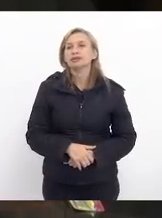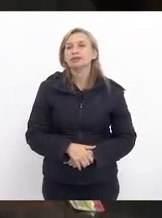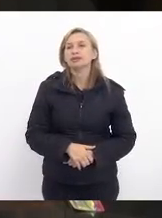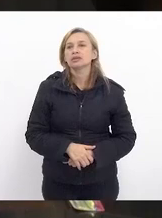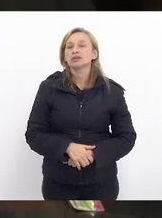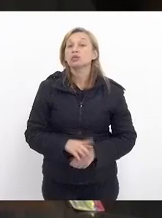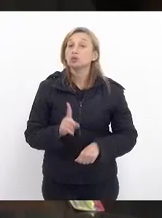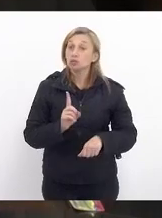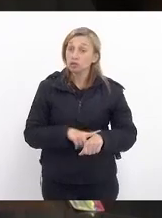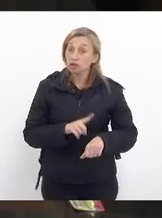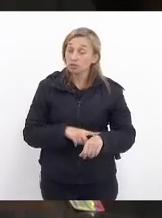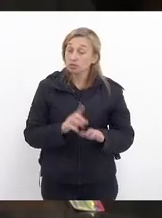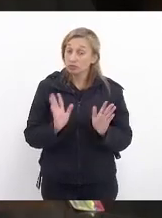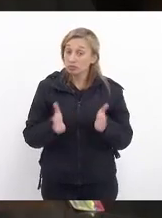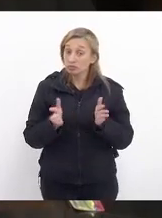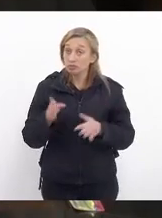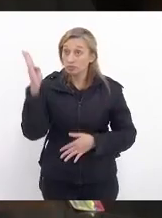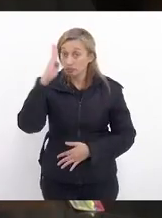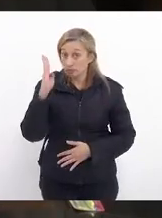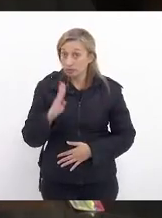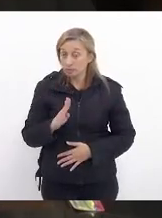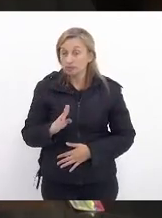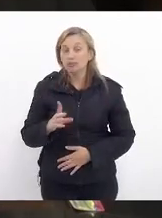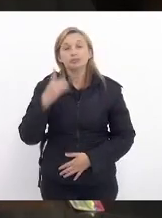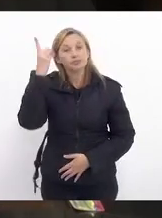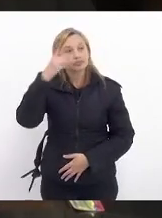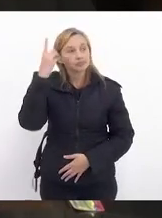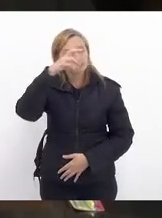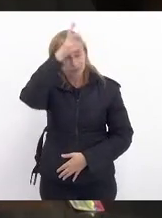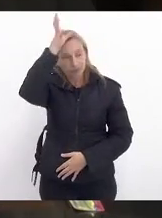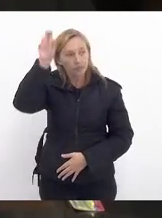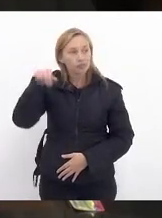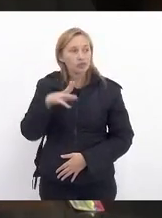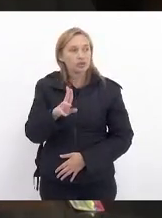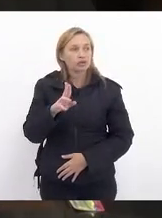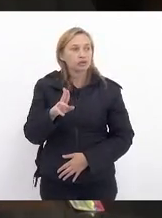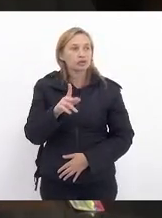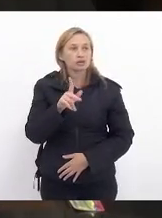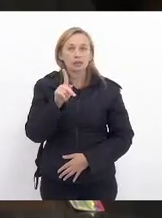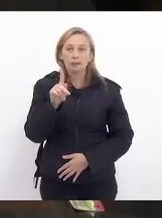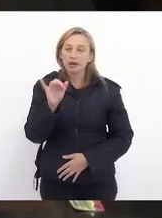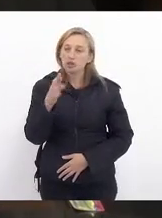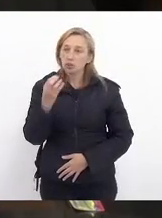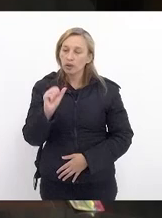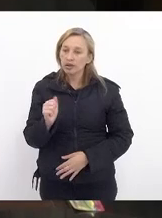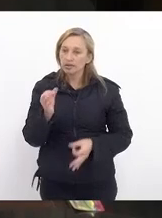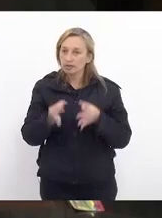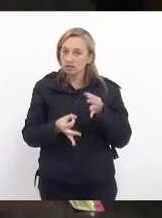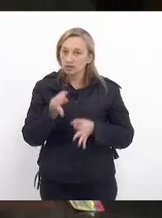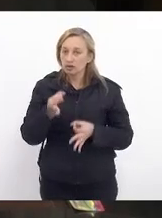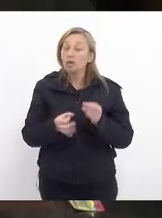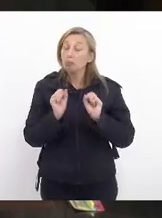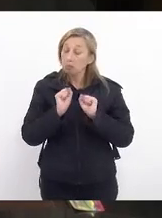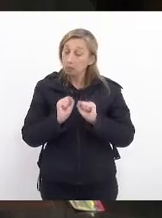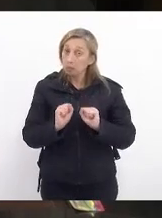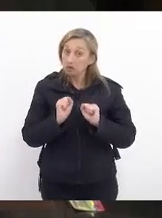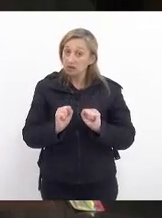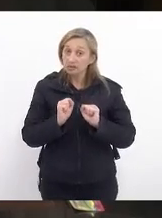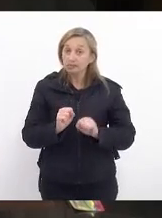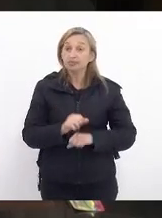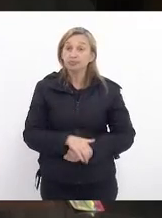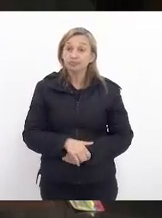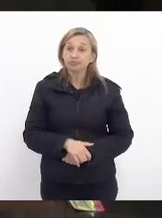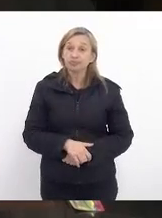nos tempos atuais aqui no Brasil Deputado da tia Ju que é está Padroeira da Justiça possa